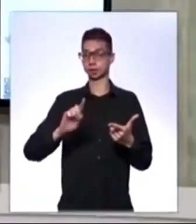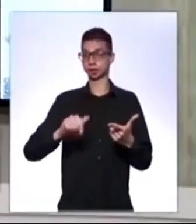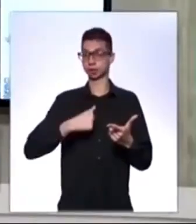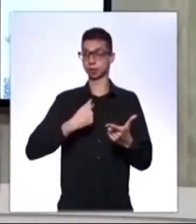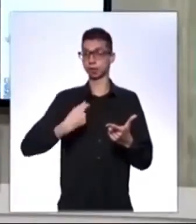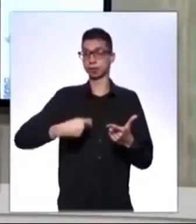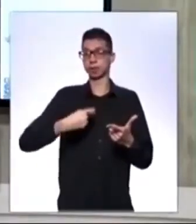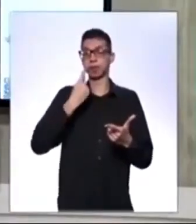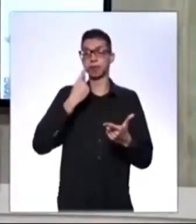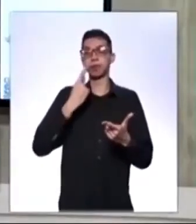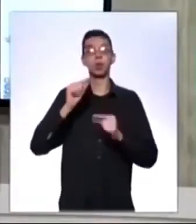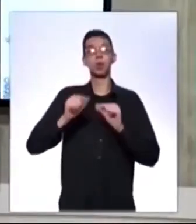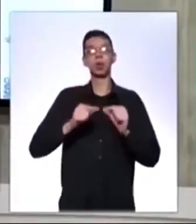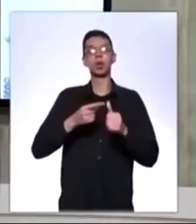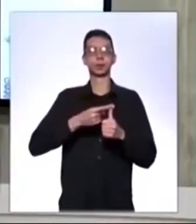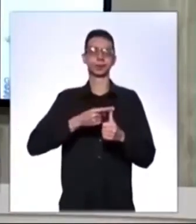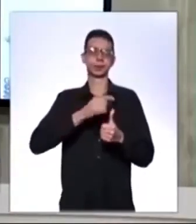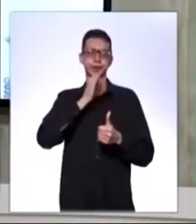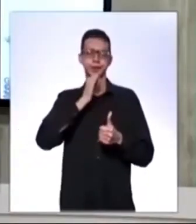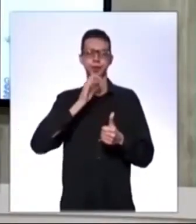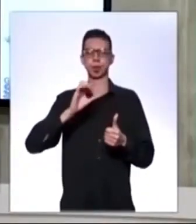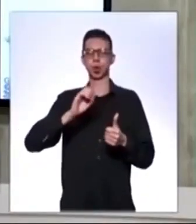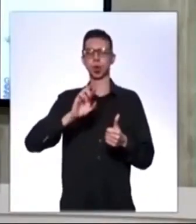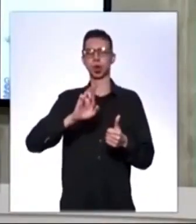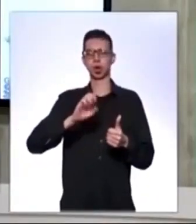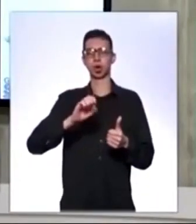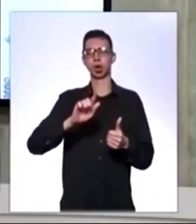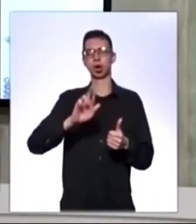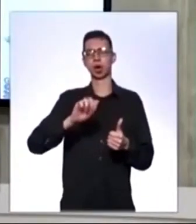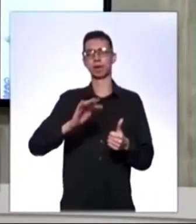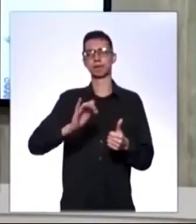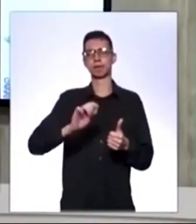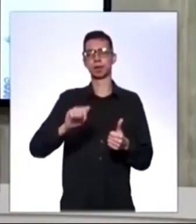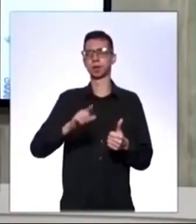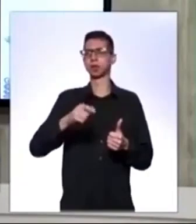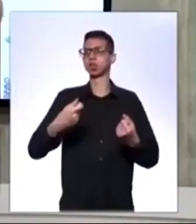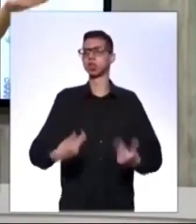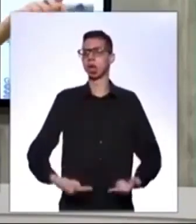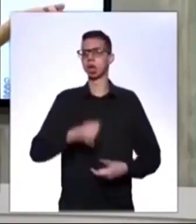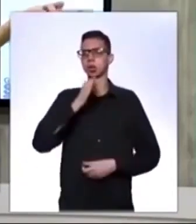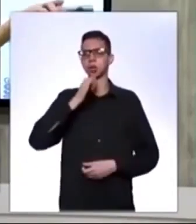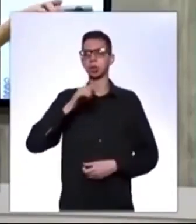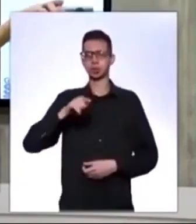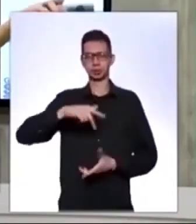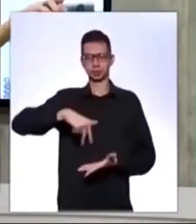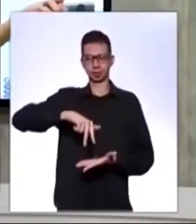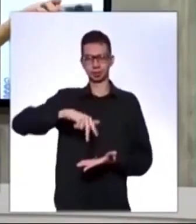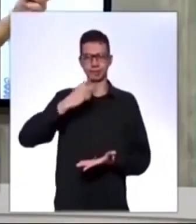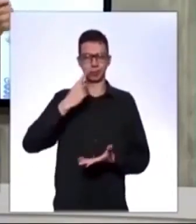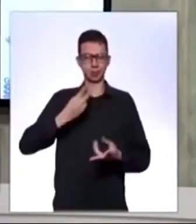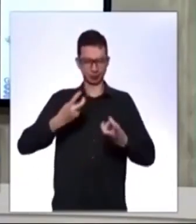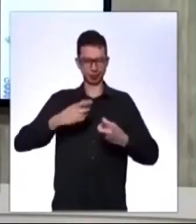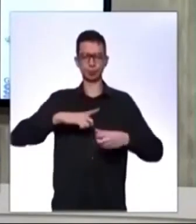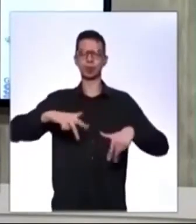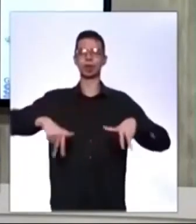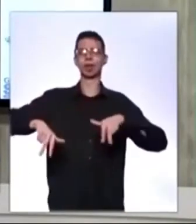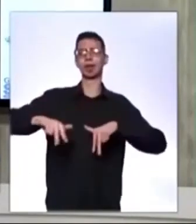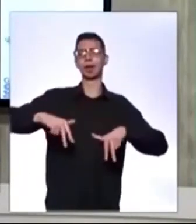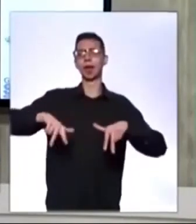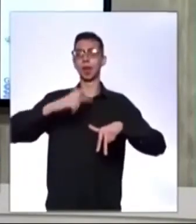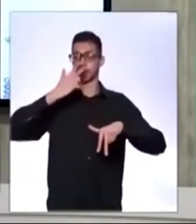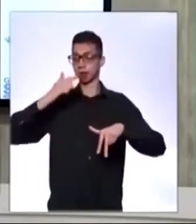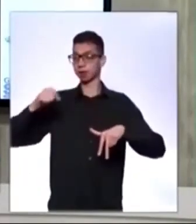dança que seja coreografada. Ah, é tão chato quando você vai assistir o espetáculo e tem uma que está atrasada, ou um dançarino que está atrasado, né? Que não está no